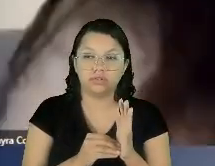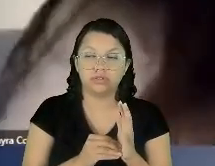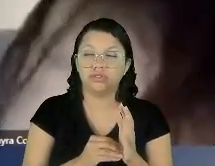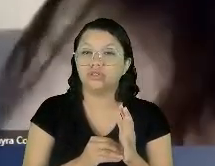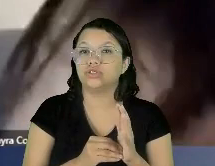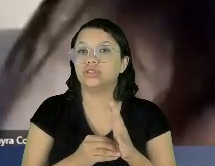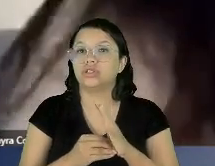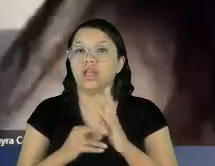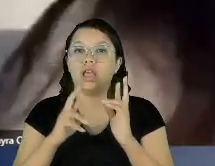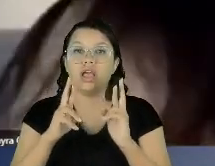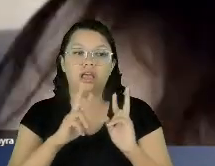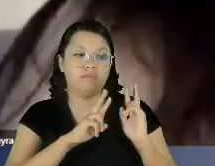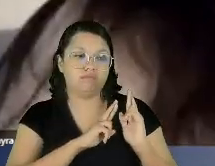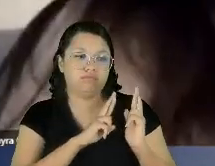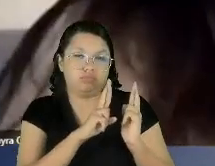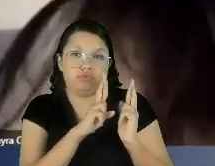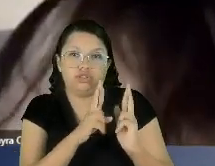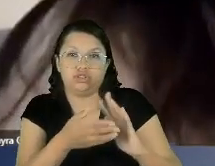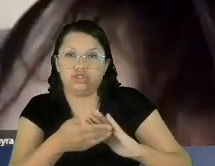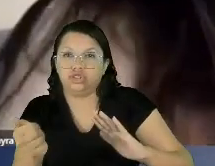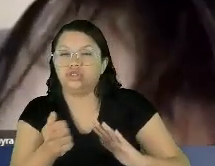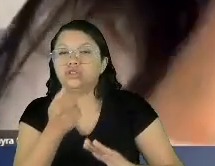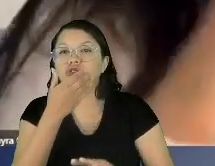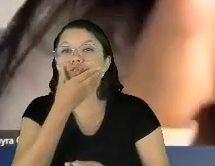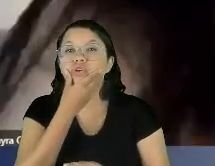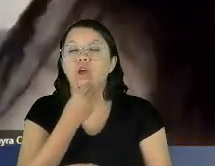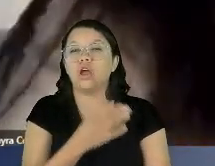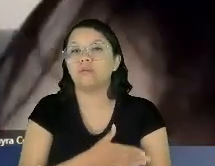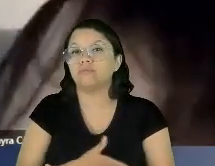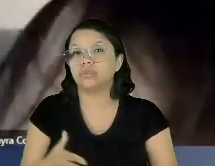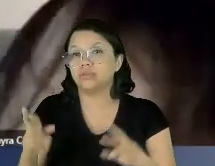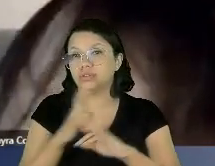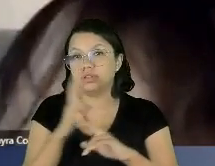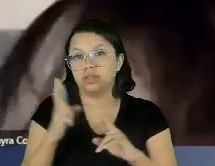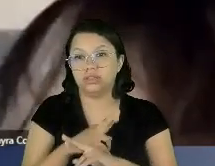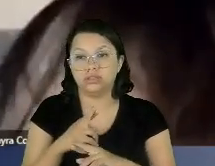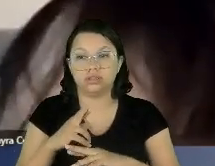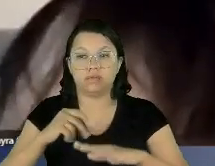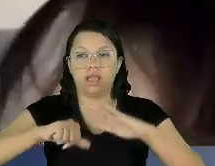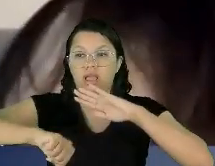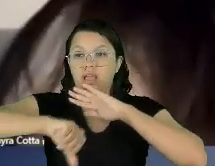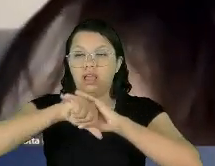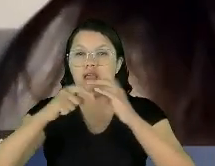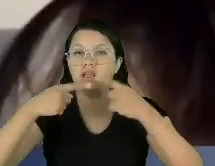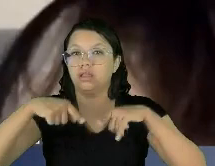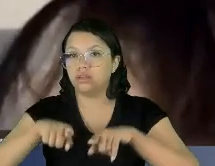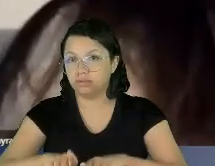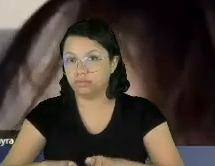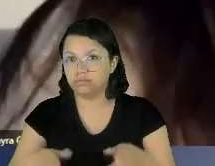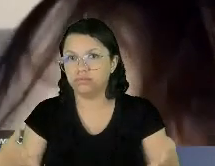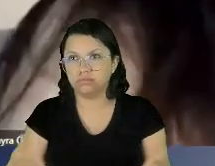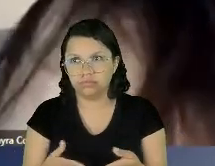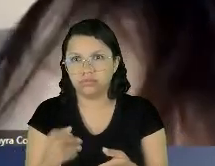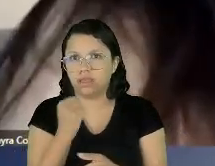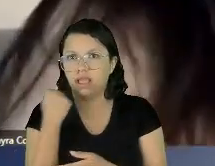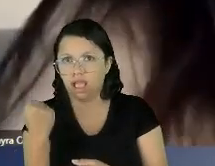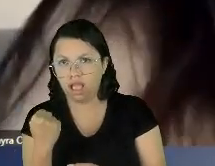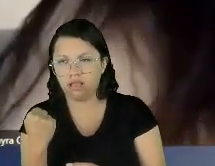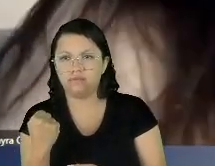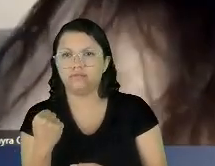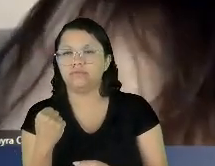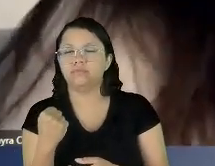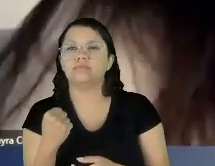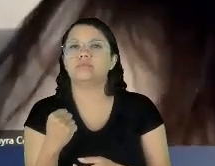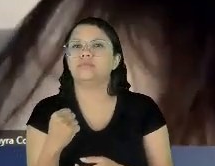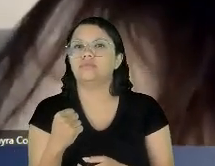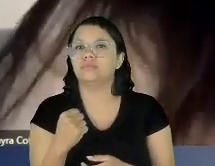a desresponsabilização dos homens brancos, a impunidade de homens brancos em relação a crimes sexuais. Isso é